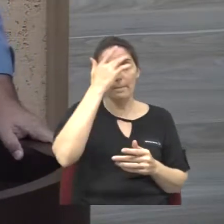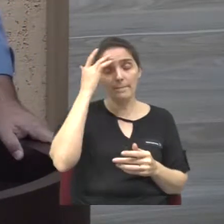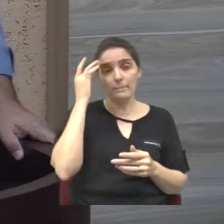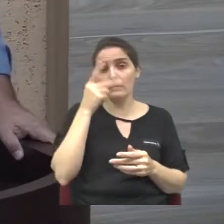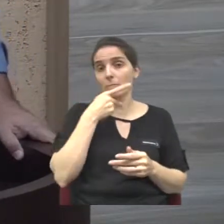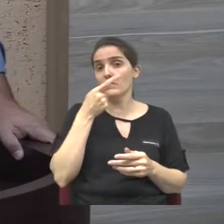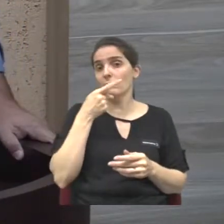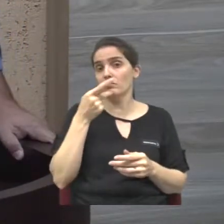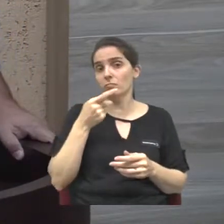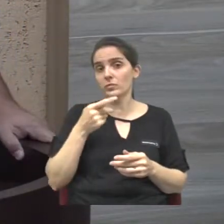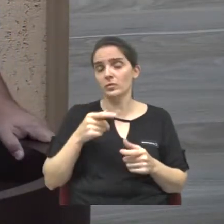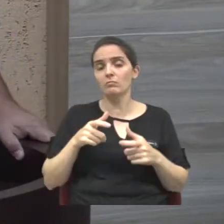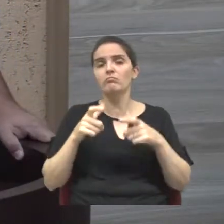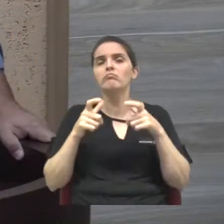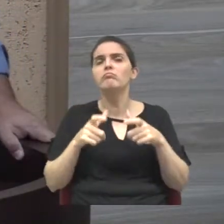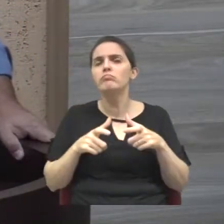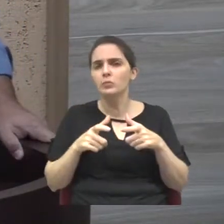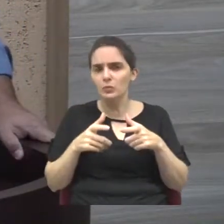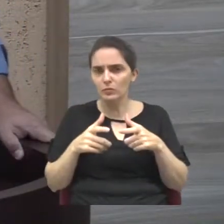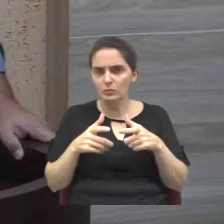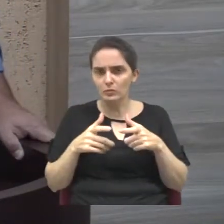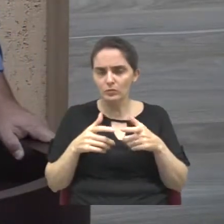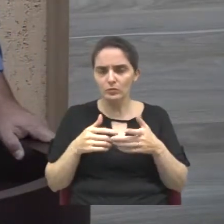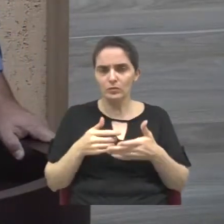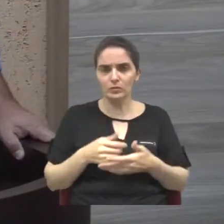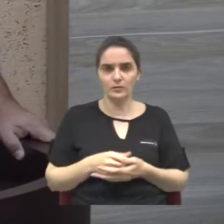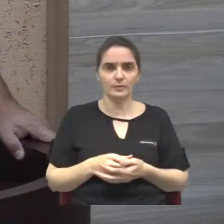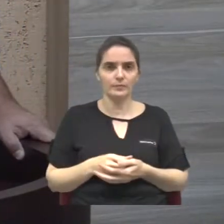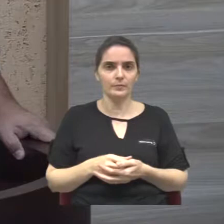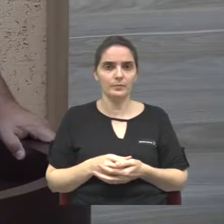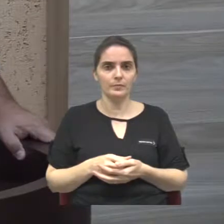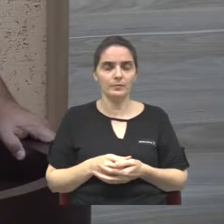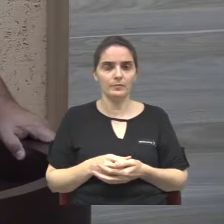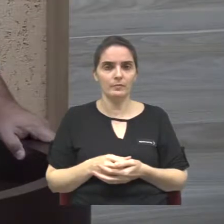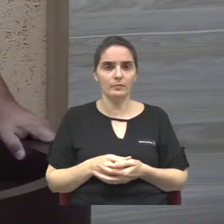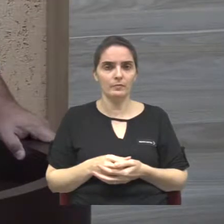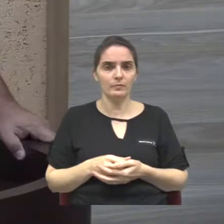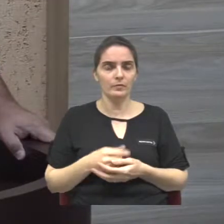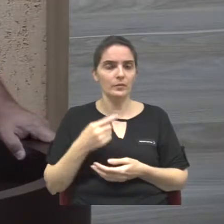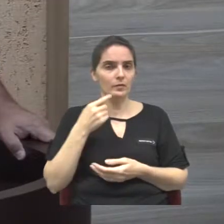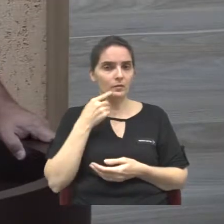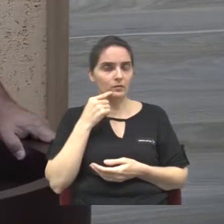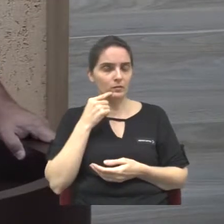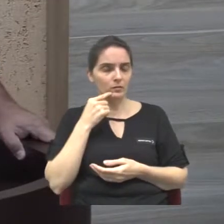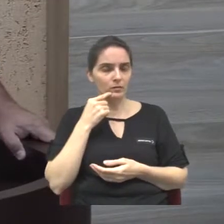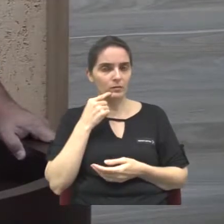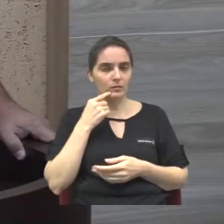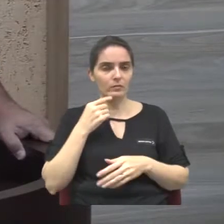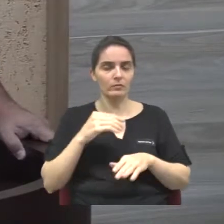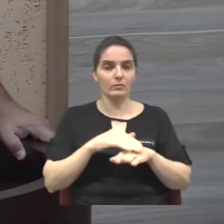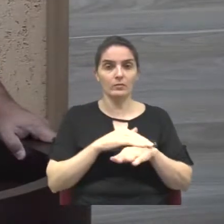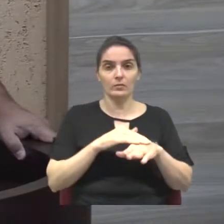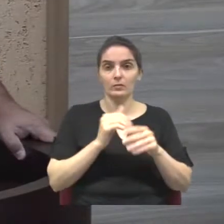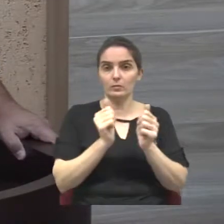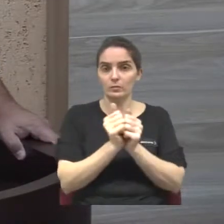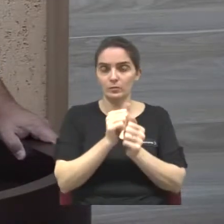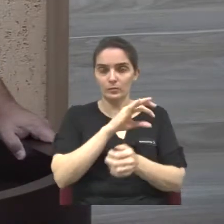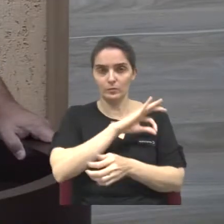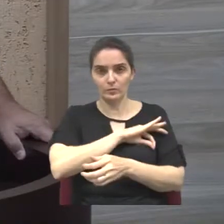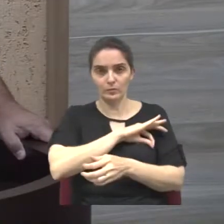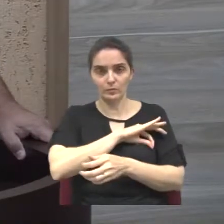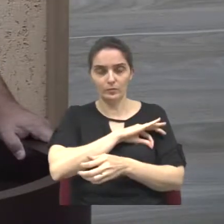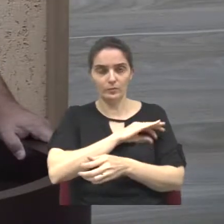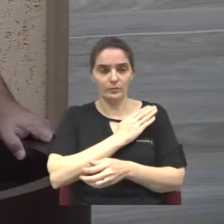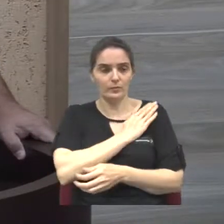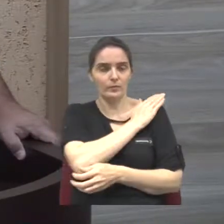aqueles fios de cobre. E aí foi até uma parceria que eu tive com a Polícia Militar, na pessoa do Capitão Costa, com a irmã do meu abraço, que ele me ajudou